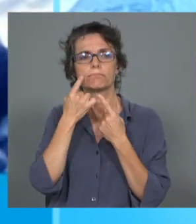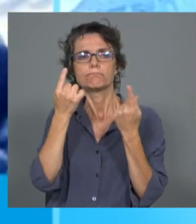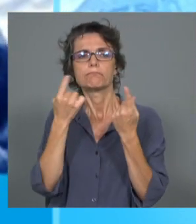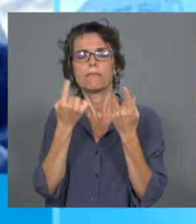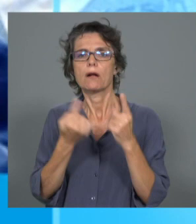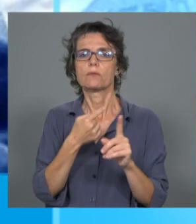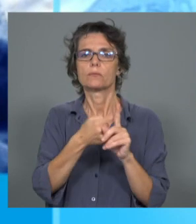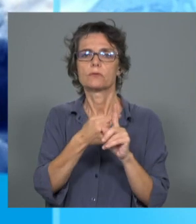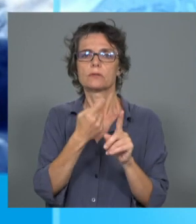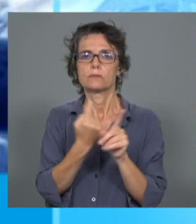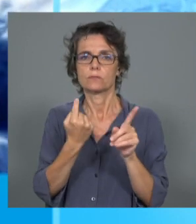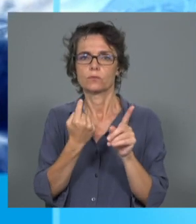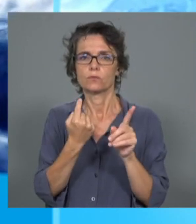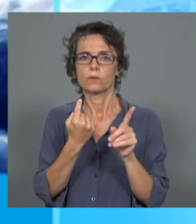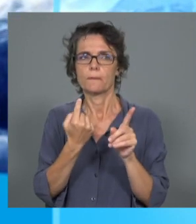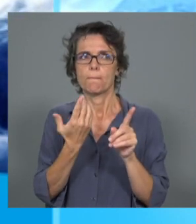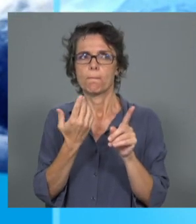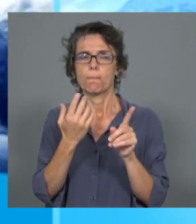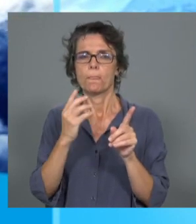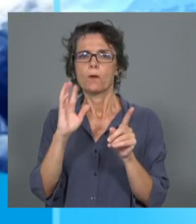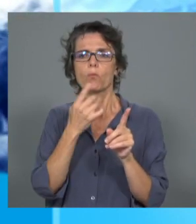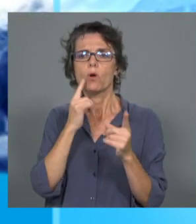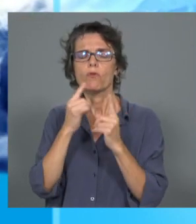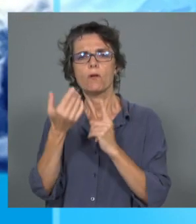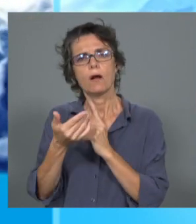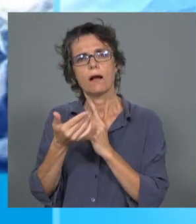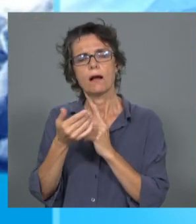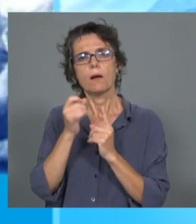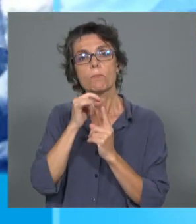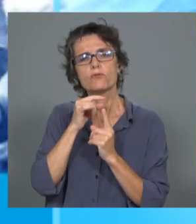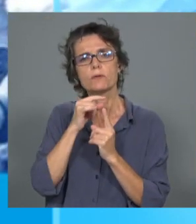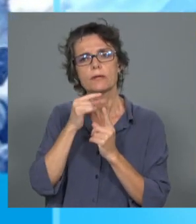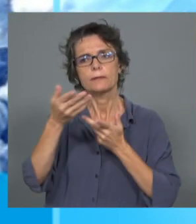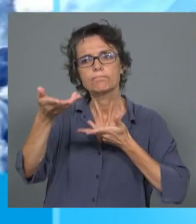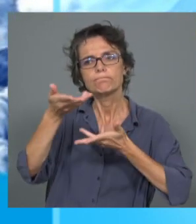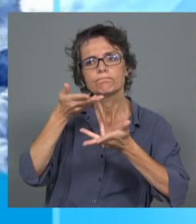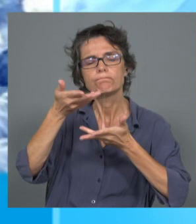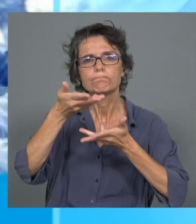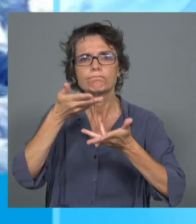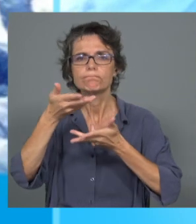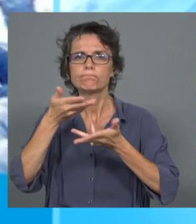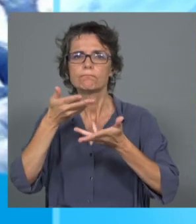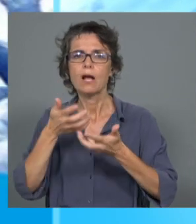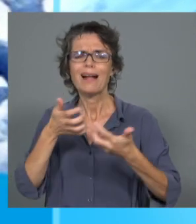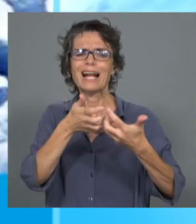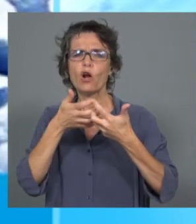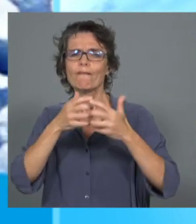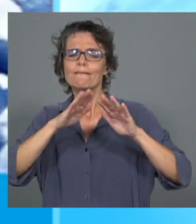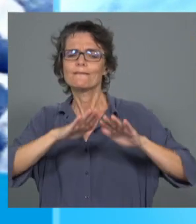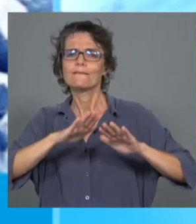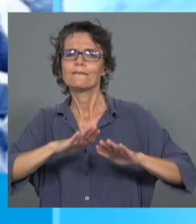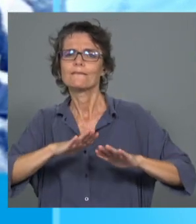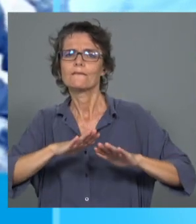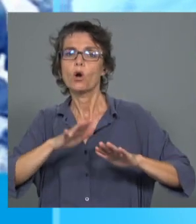ao permitir o diálogo, reduz conflitos, desconfianças que eventualmente pudesse